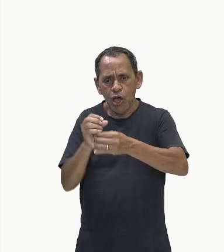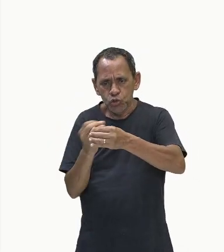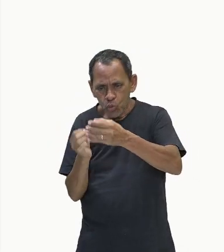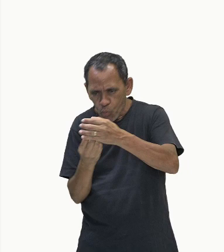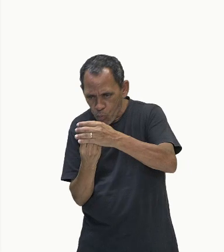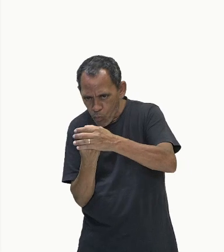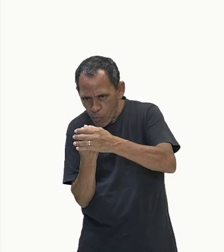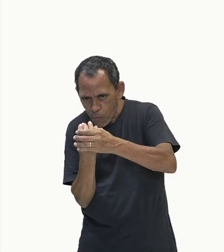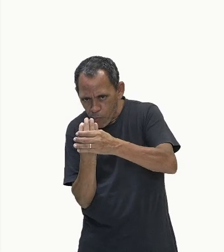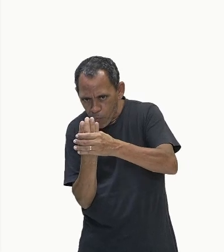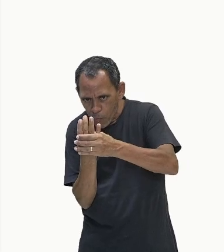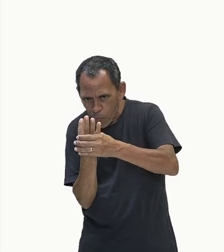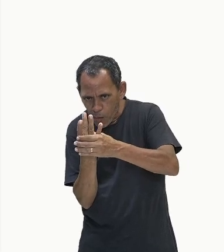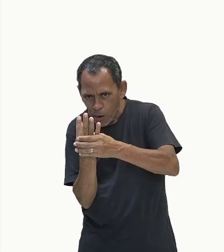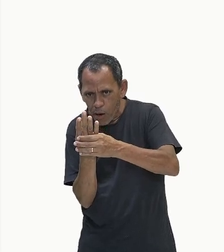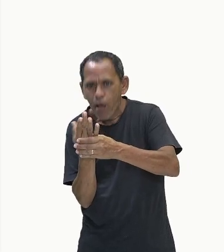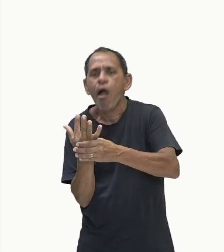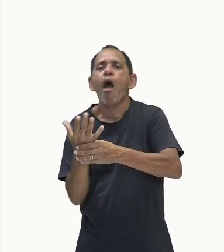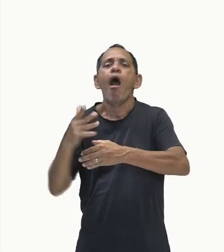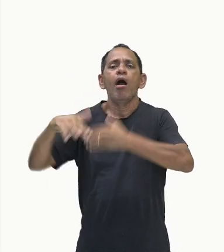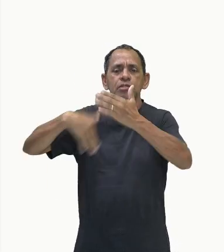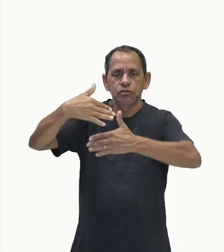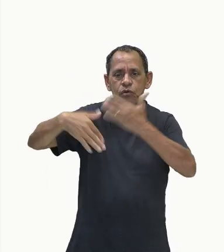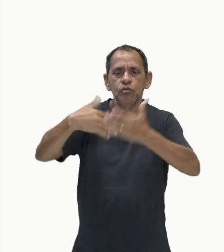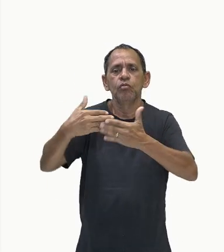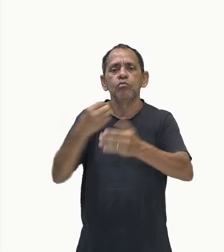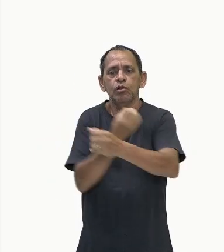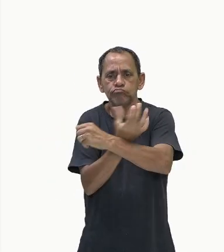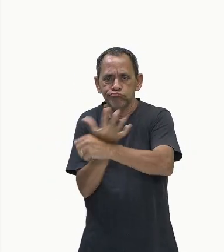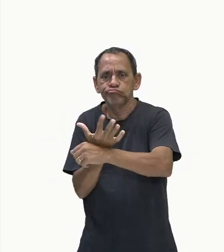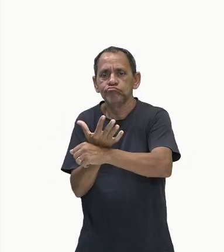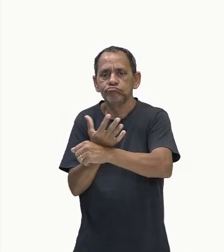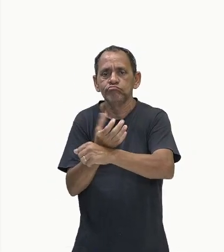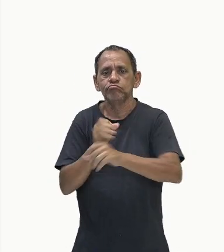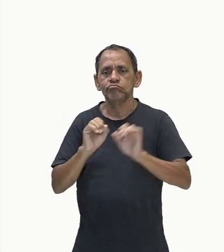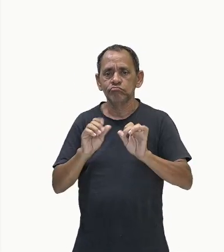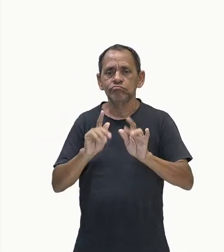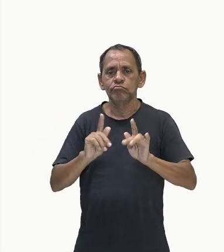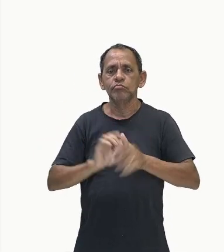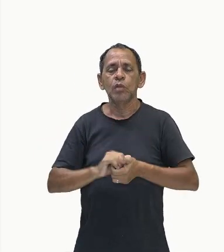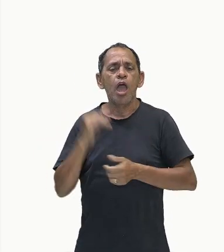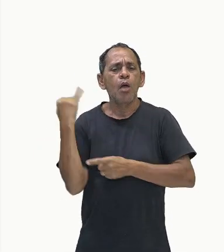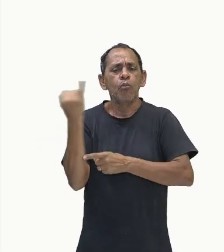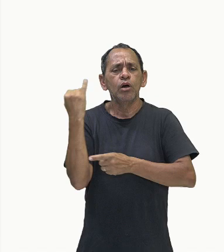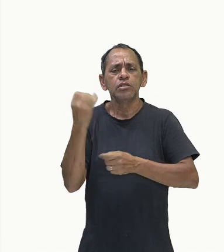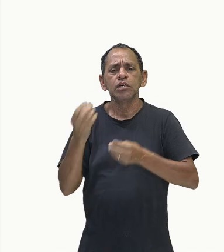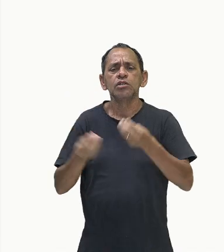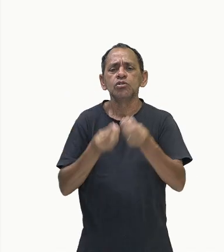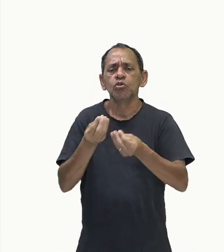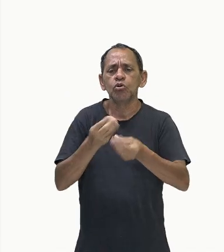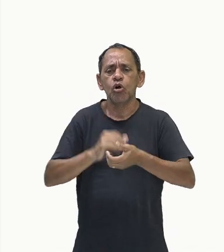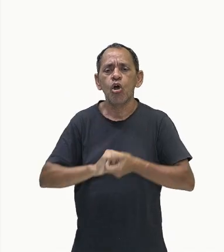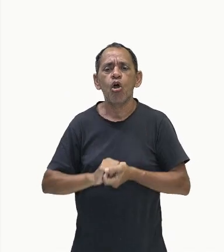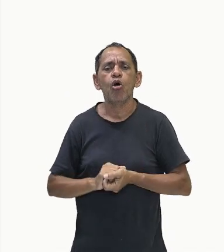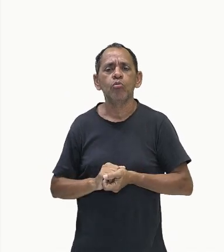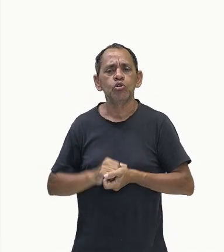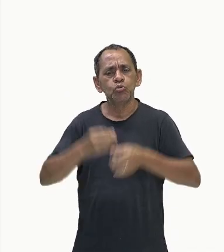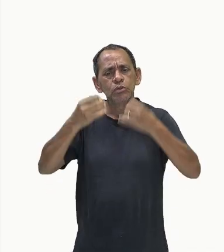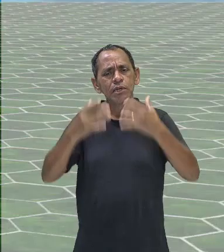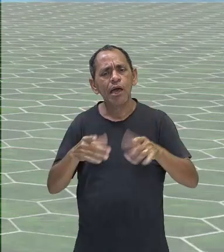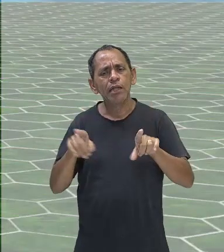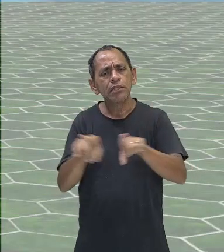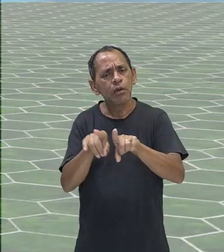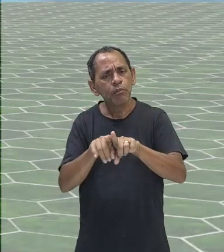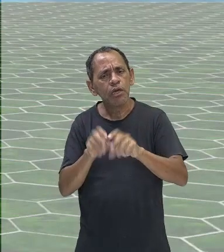ter todo o desenvolvimento das plantas, tá? Então é importante aí eu comentar com vocês de